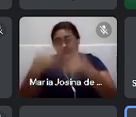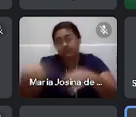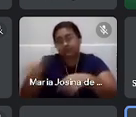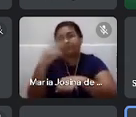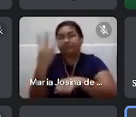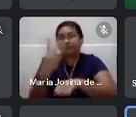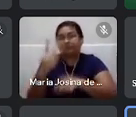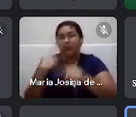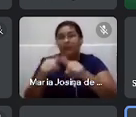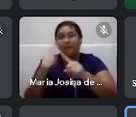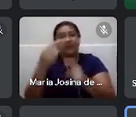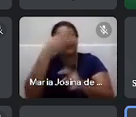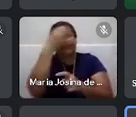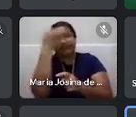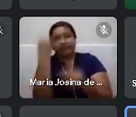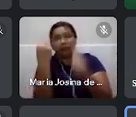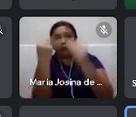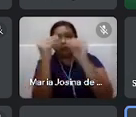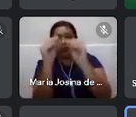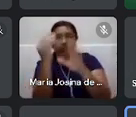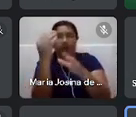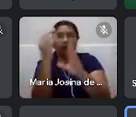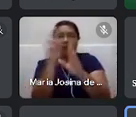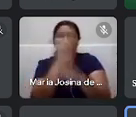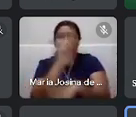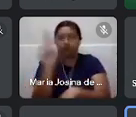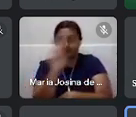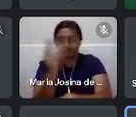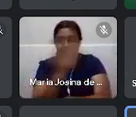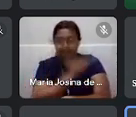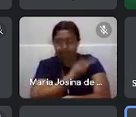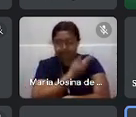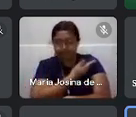dos outros colegas no grupo. Então, isso daí não foi